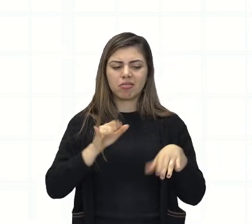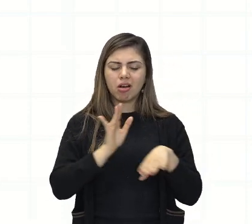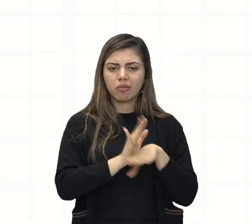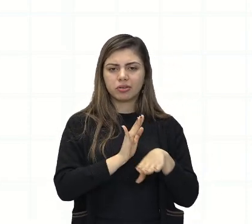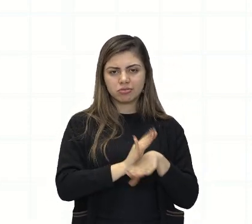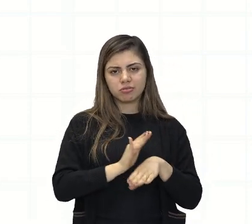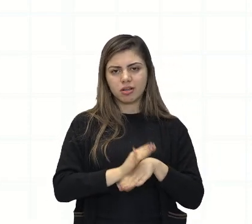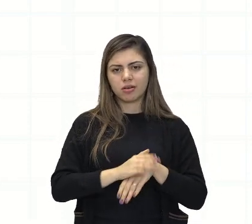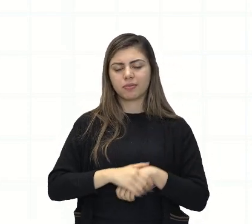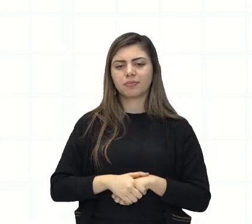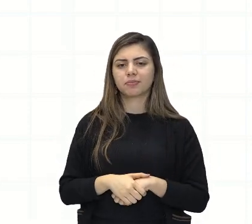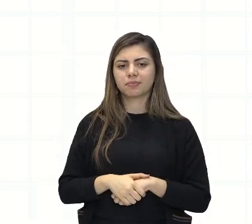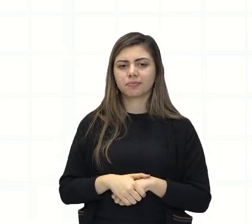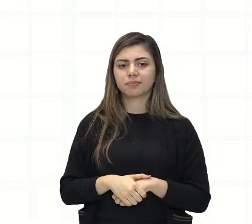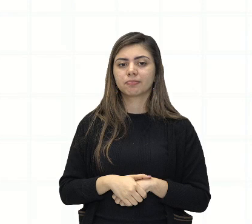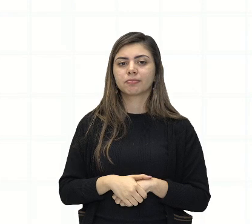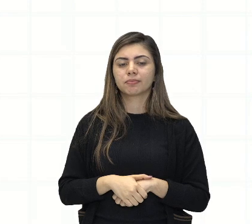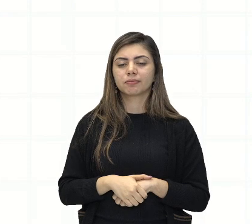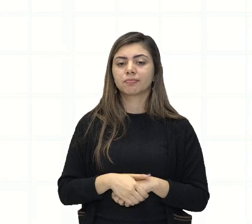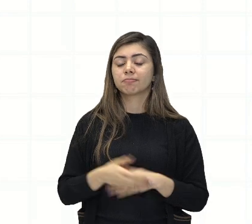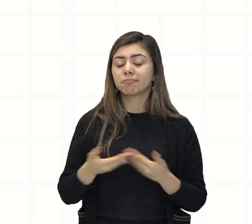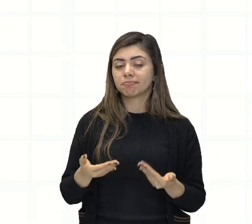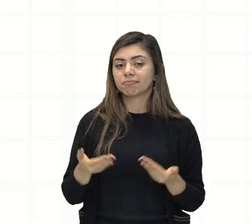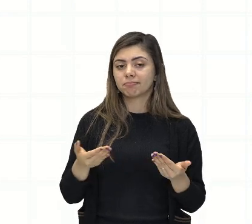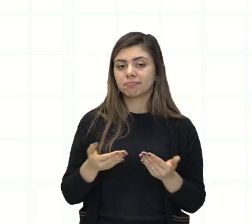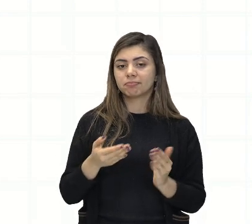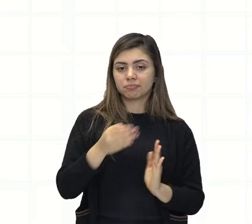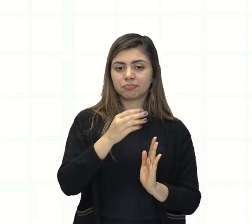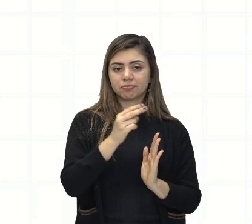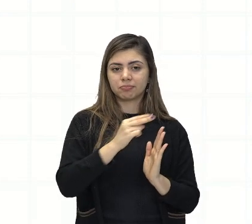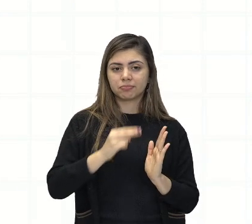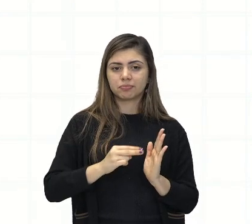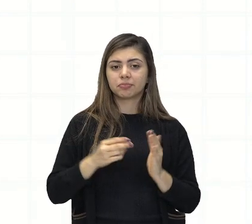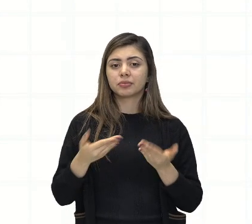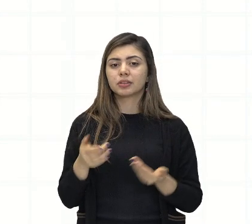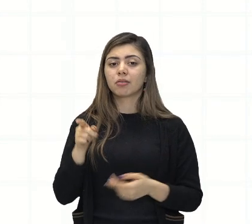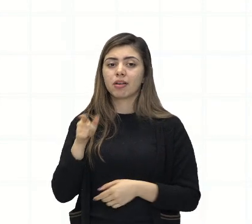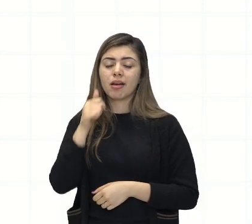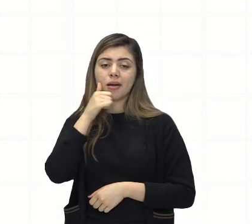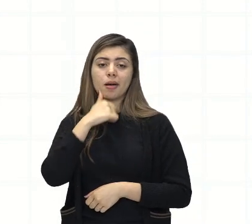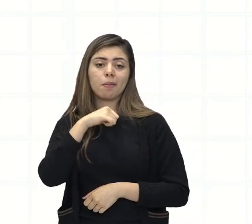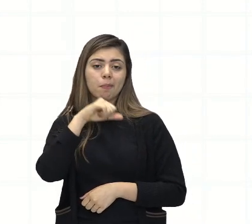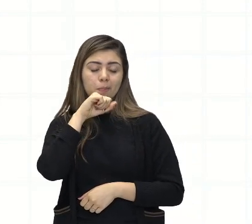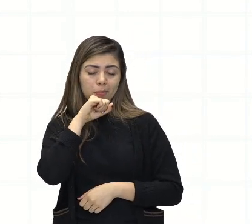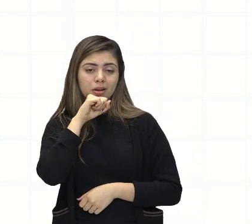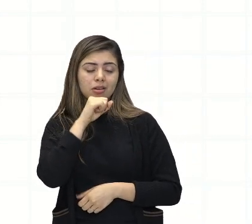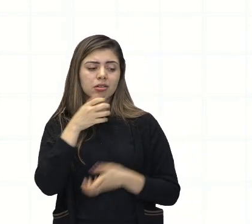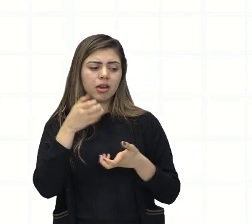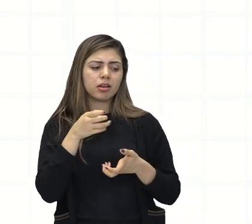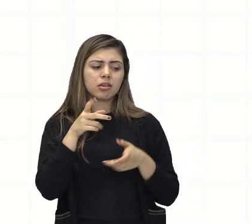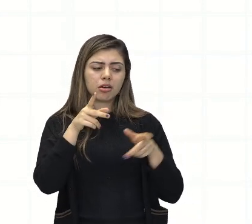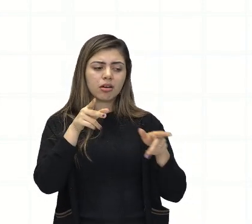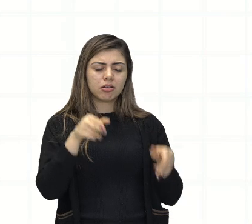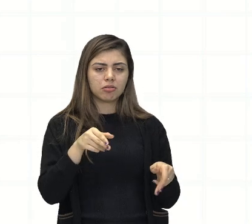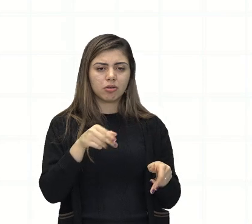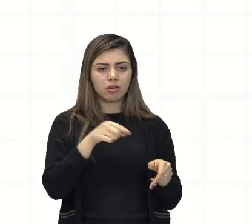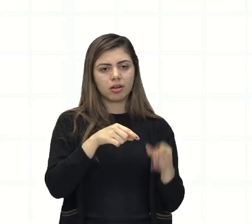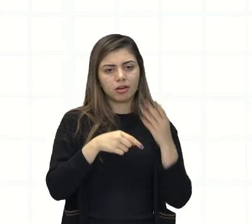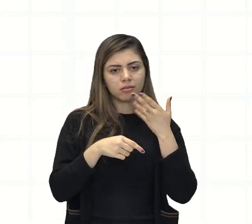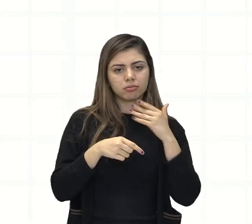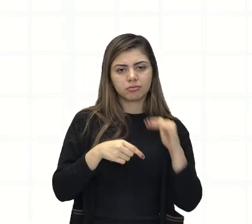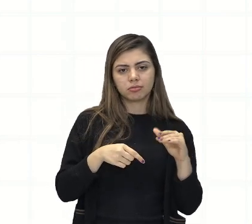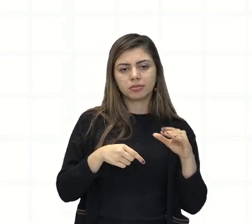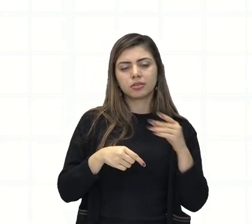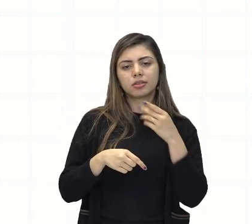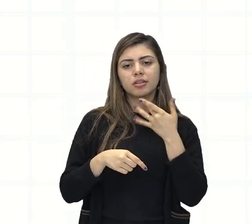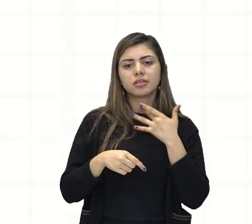dela. E para terminar, a gente tem lá, a mãe queria, ela começou a discutir com o pai, mas no mais choro